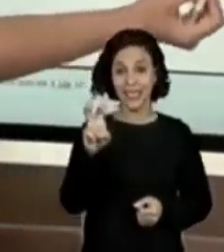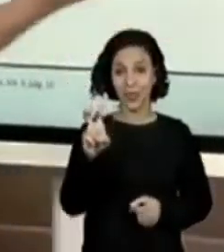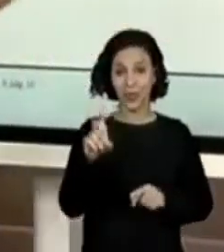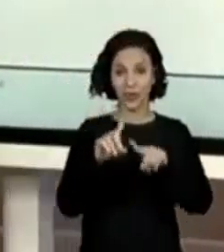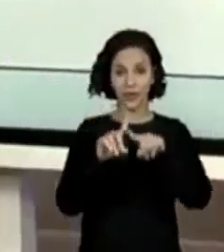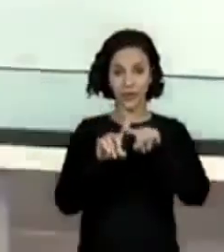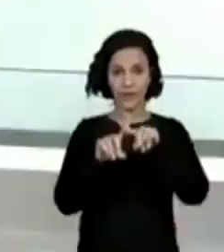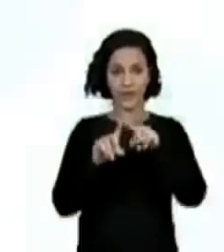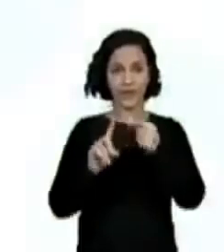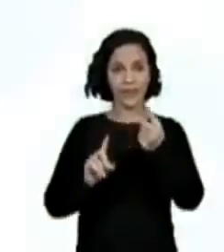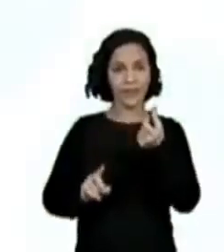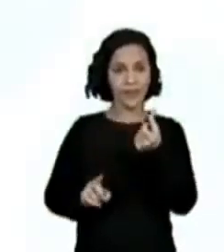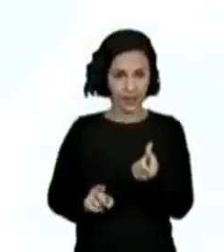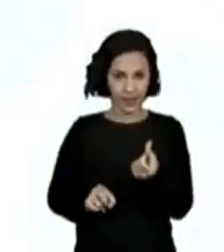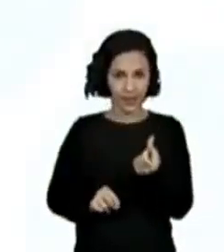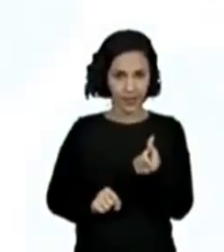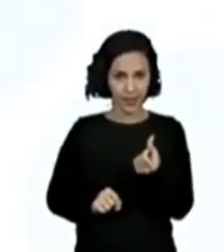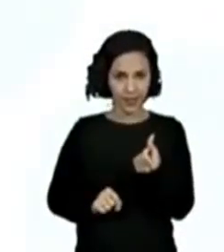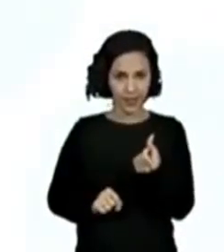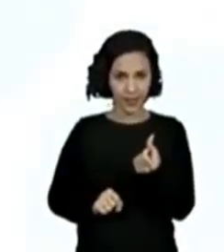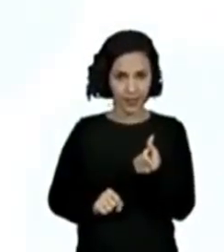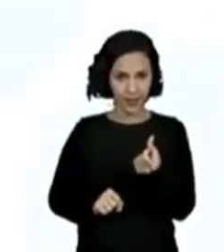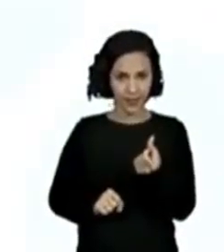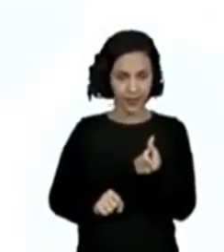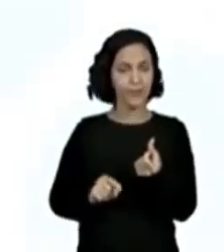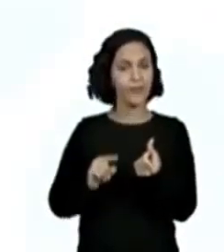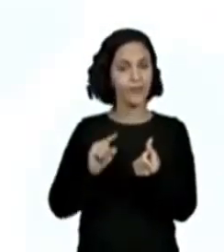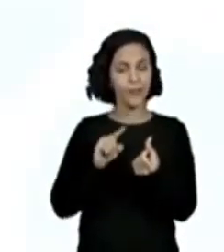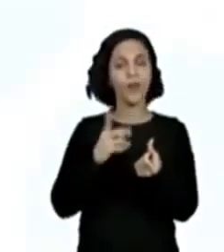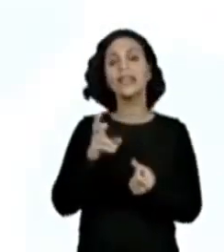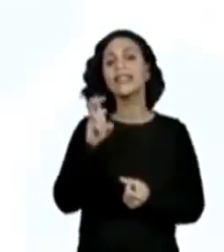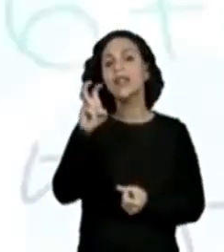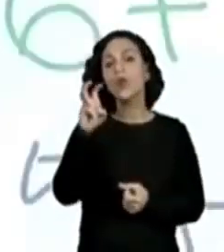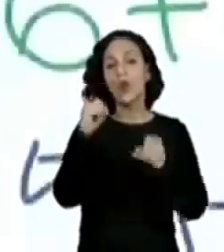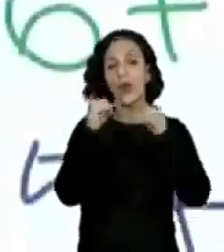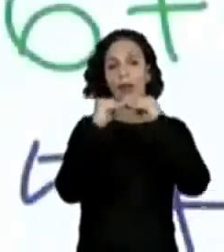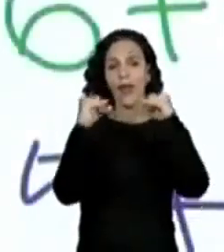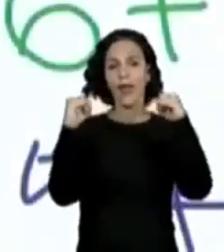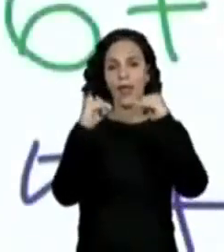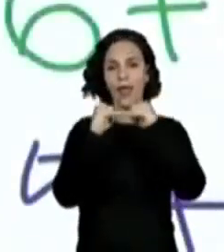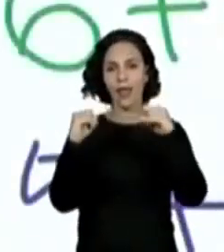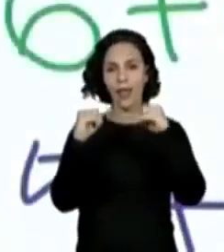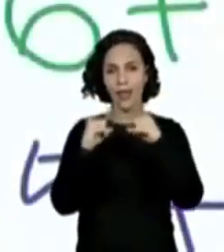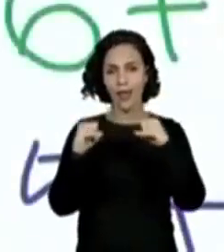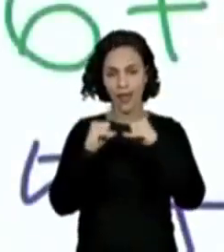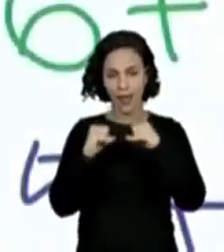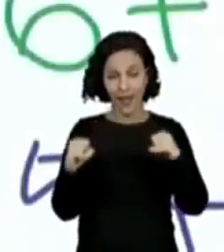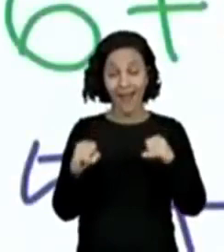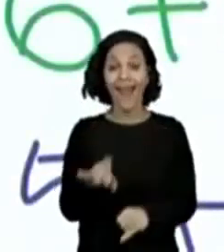o número 6. Então, 5 linhas e